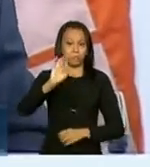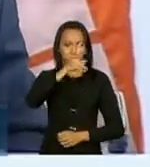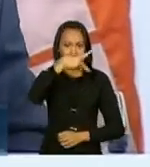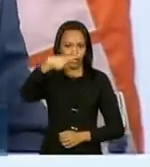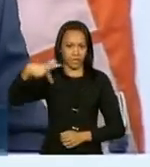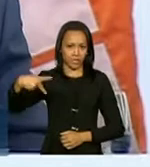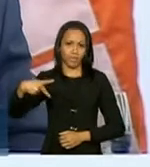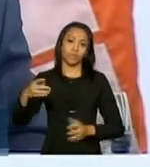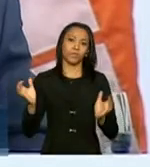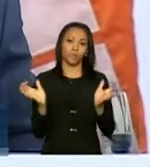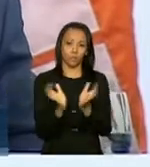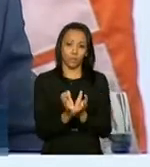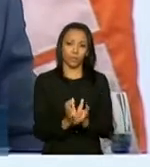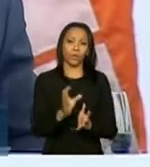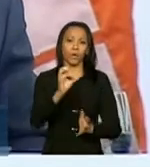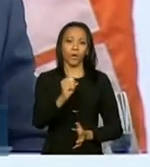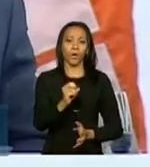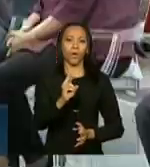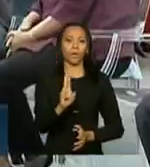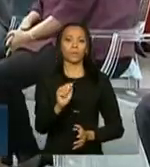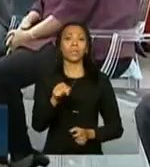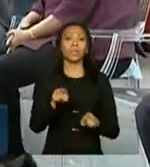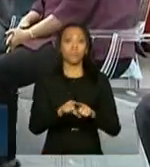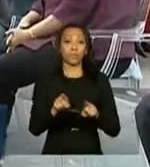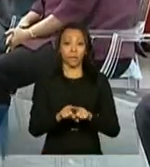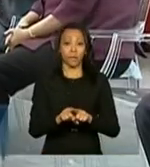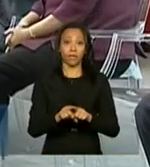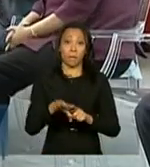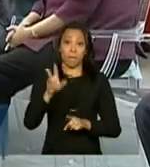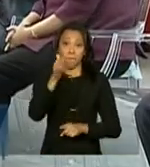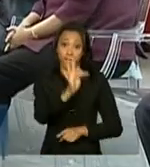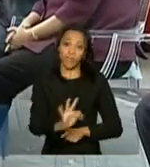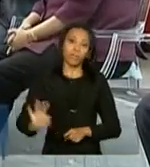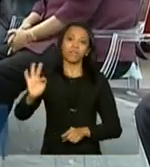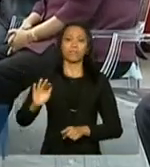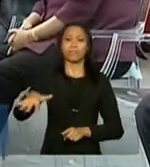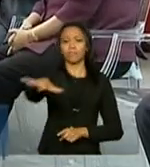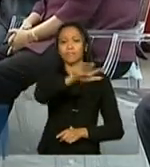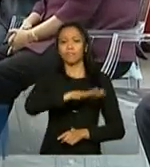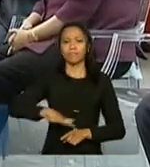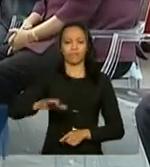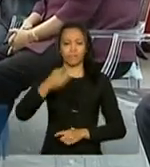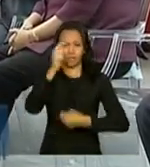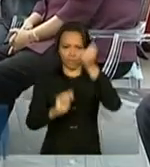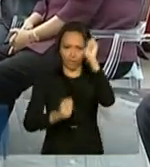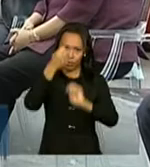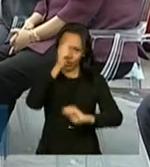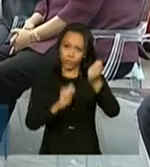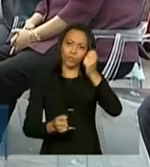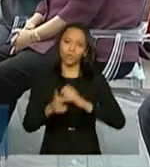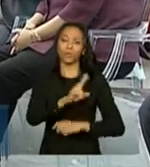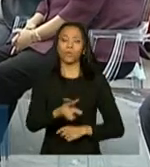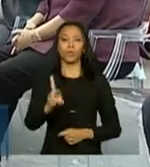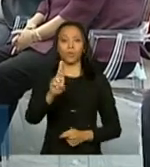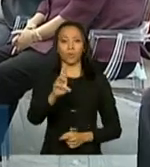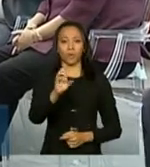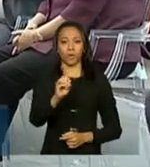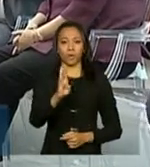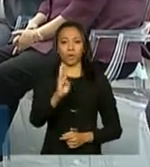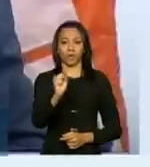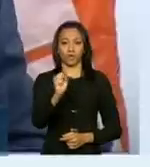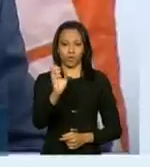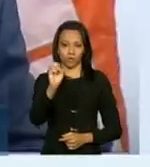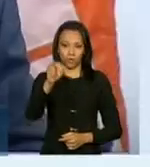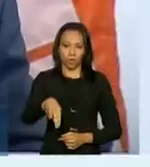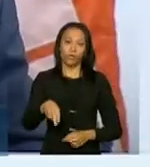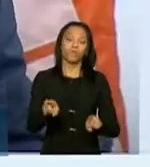do Grupo Orteng e também presidente da Confederação Nacional da Indústria, caro amigo Robson Braga de Andrade,